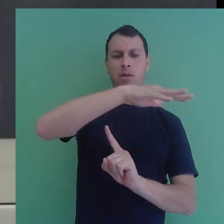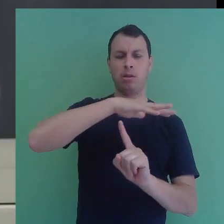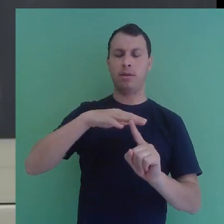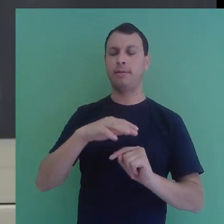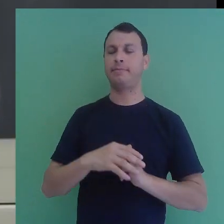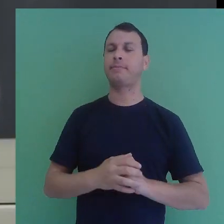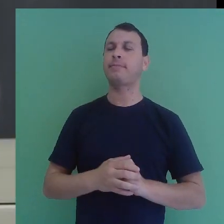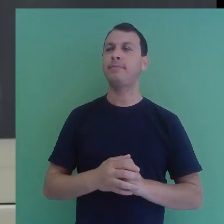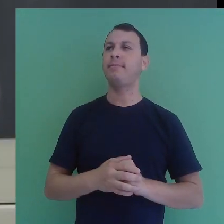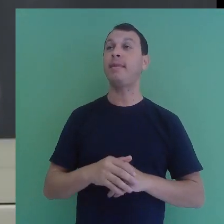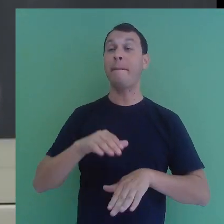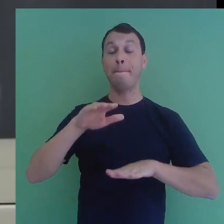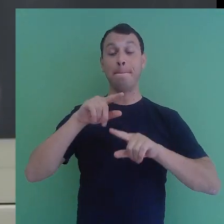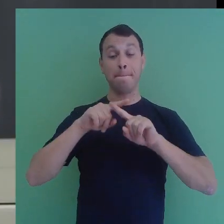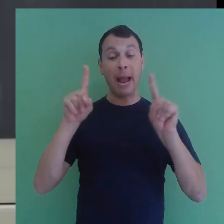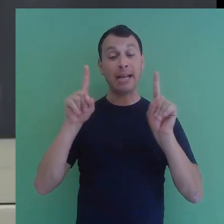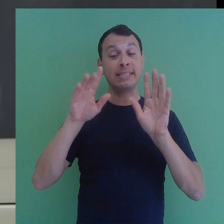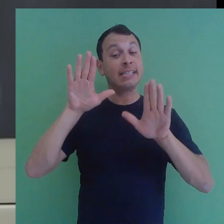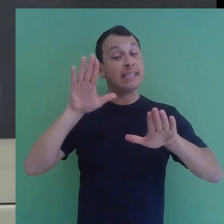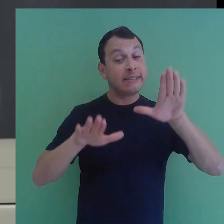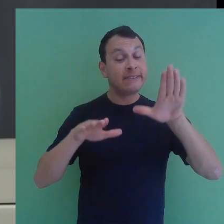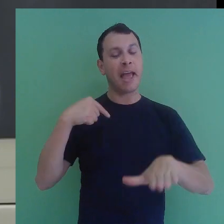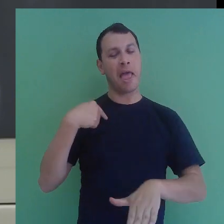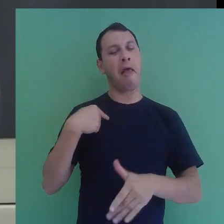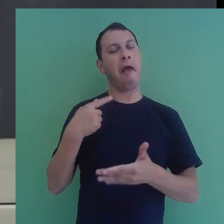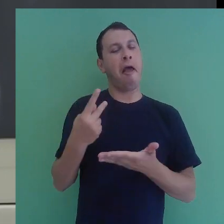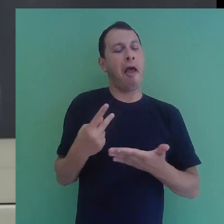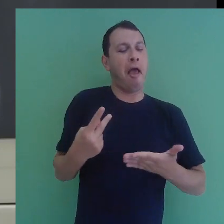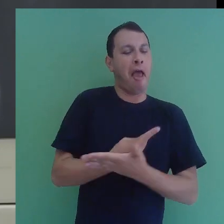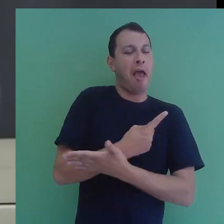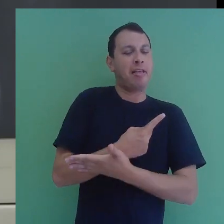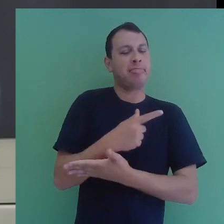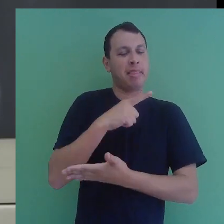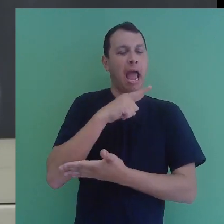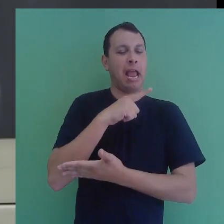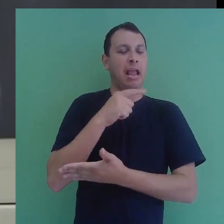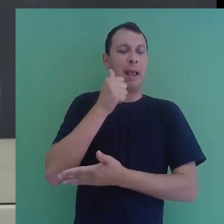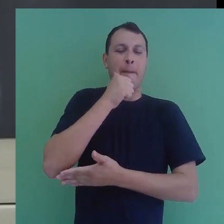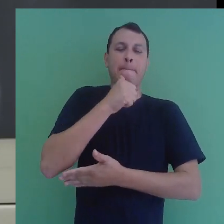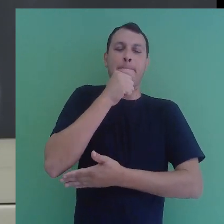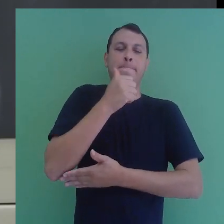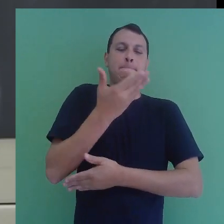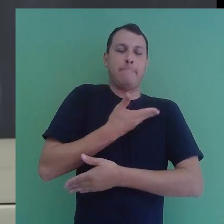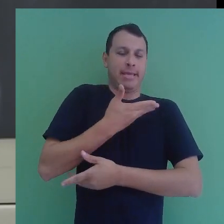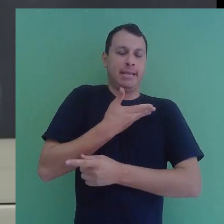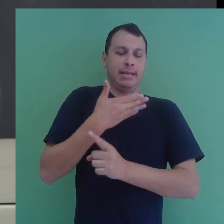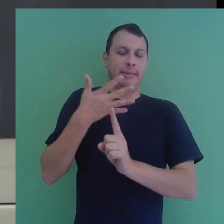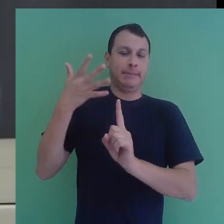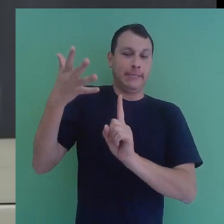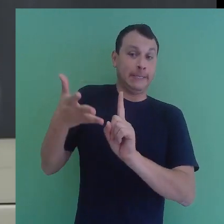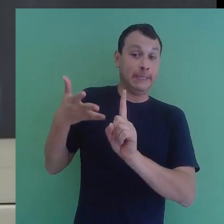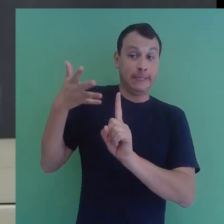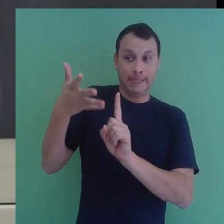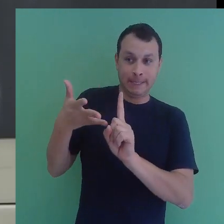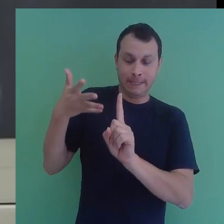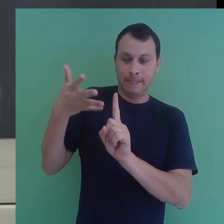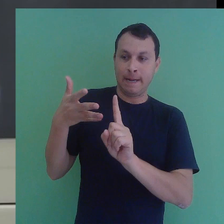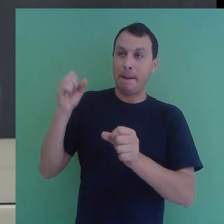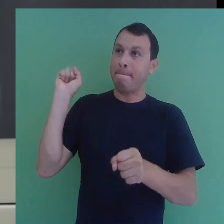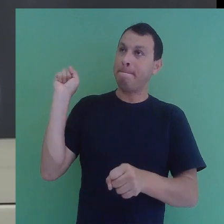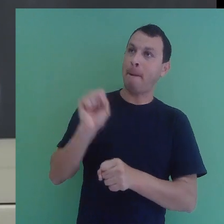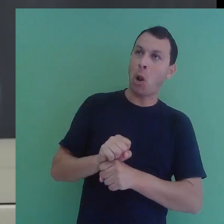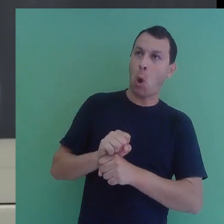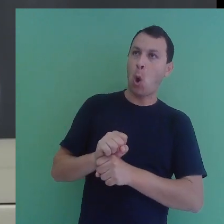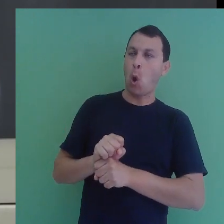numa palestra, daí tinha uma colega nossa que foi palestrar também, e ela falou, né? Daí ela parou de falar,